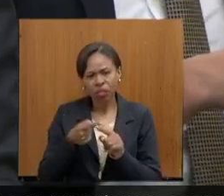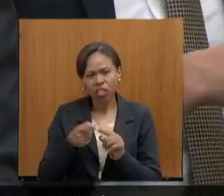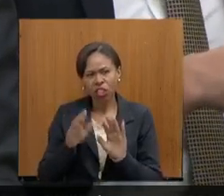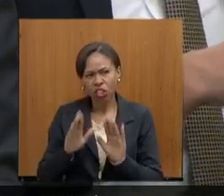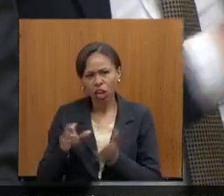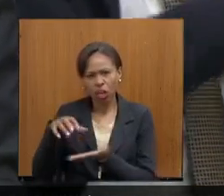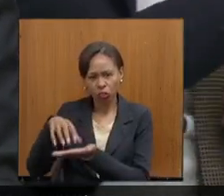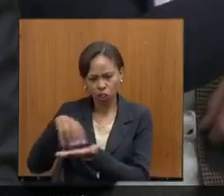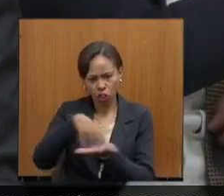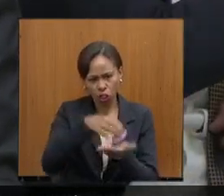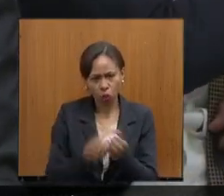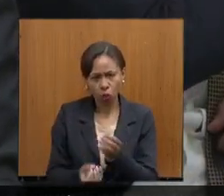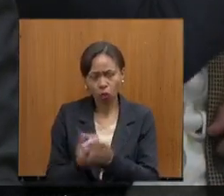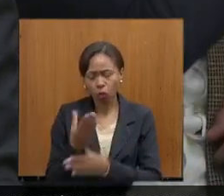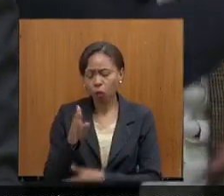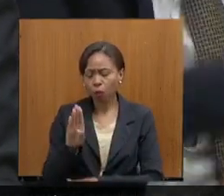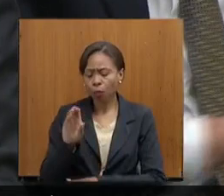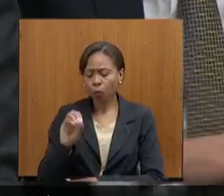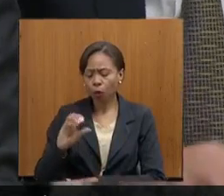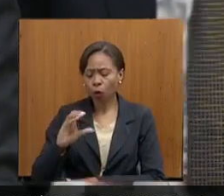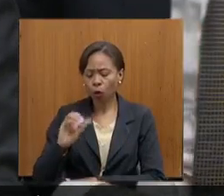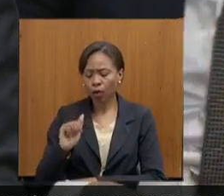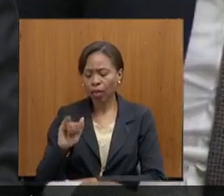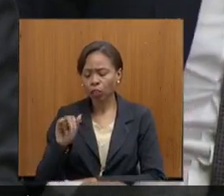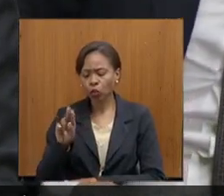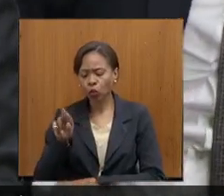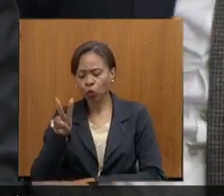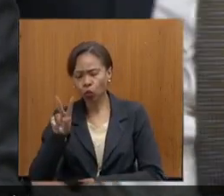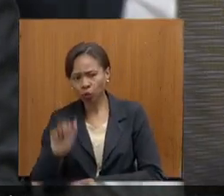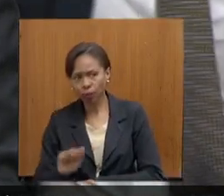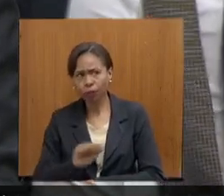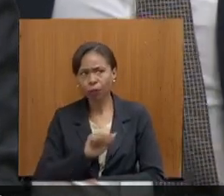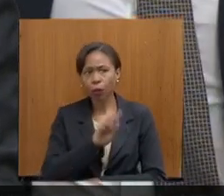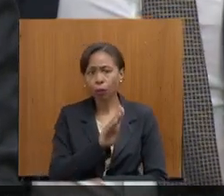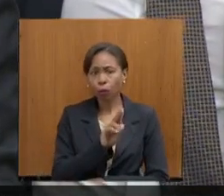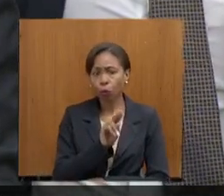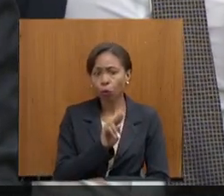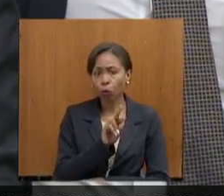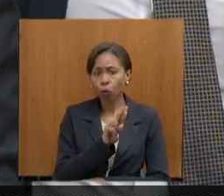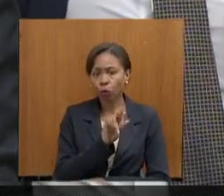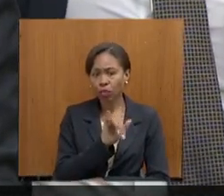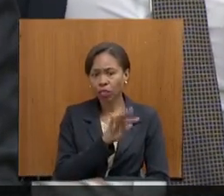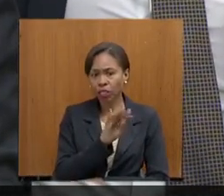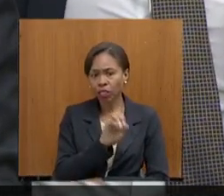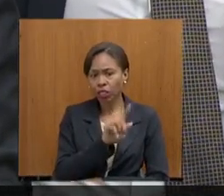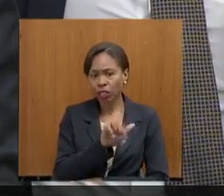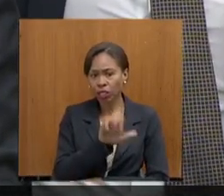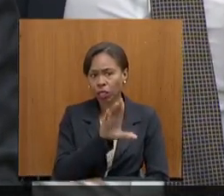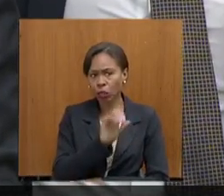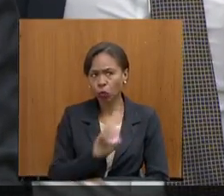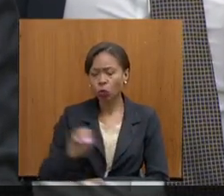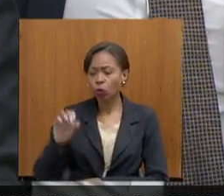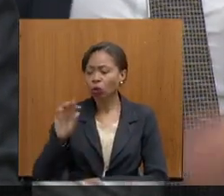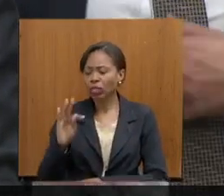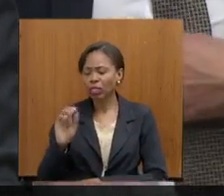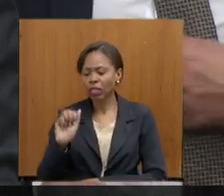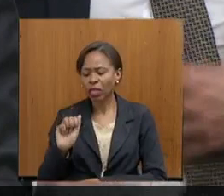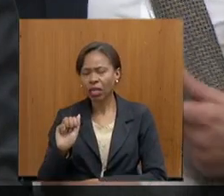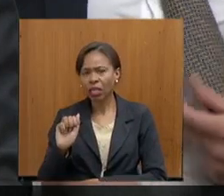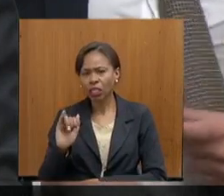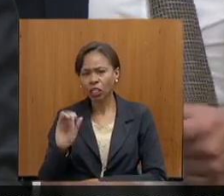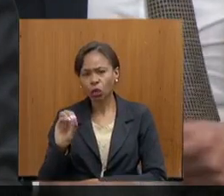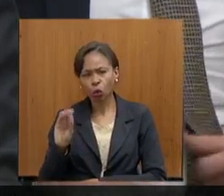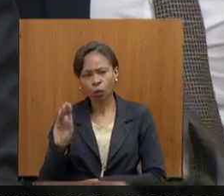essas situações atendidas em Bocaiúva em Buritizeiro em em feiras enfim